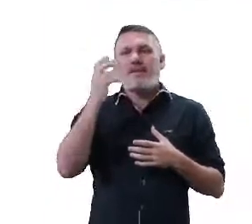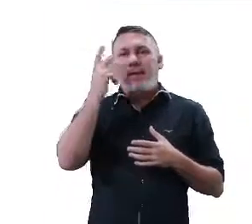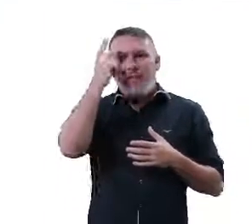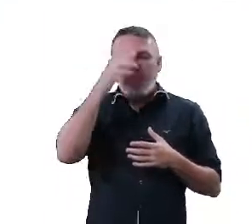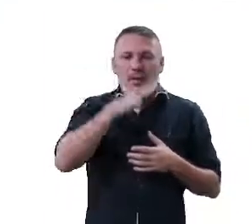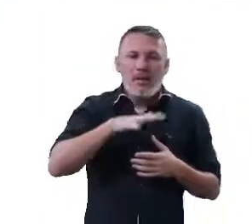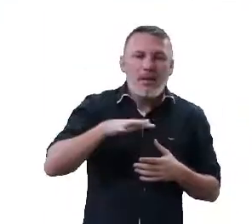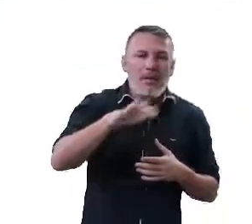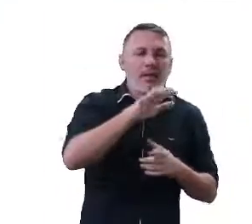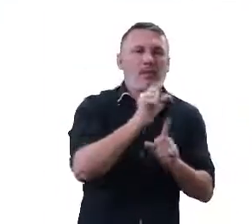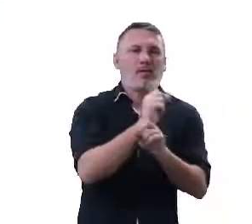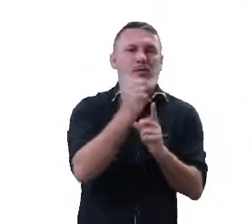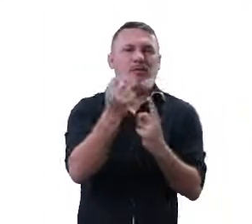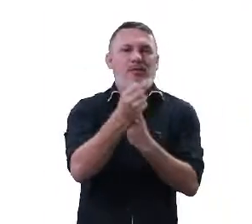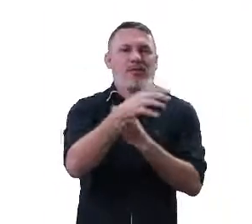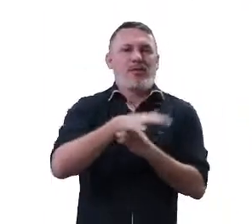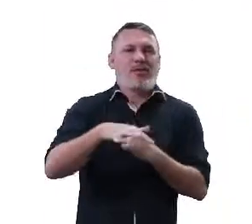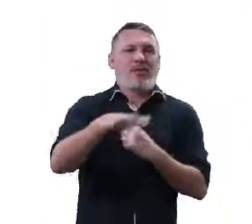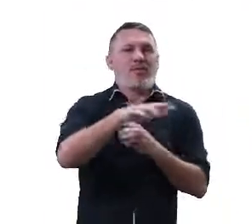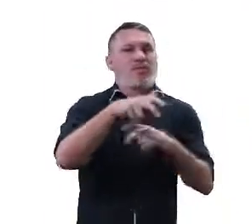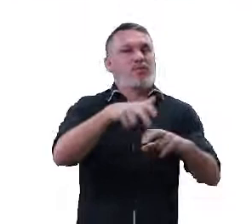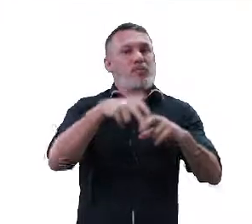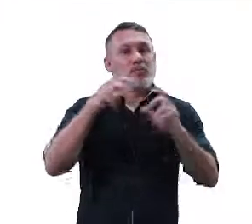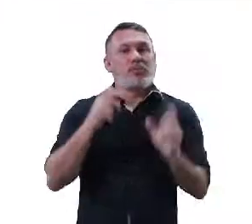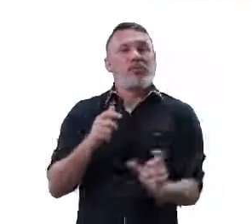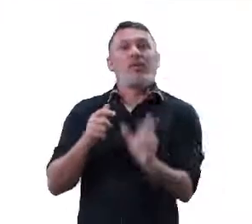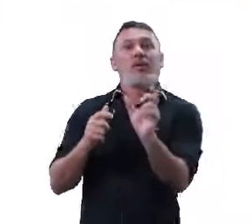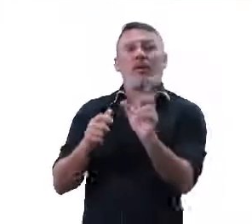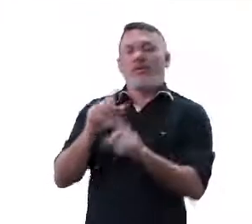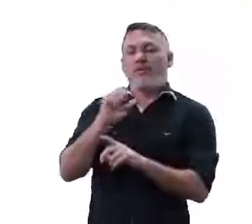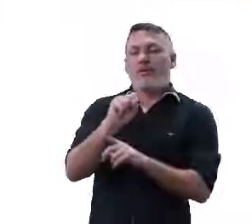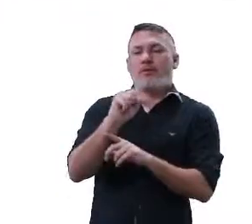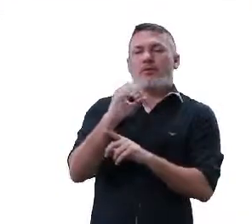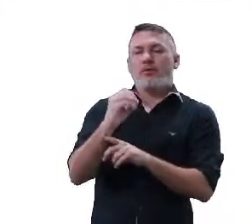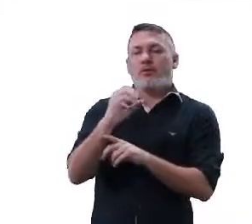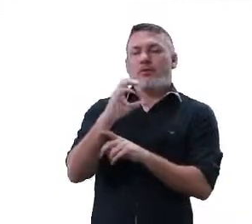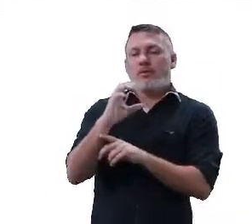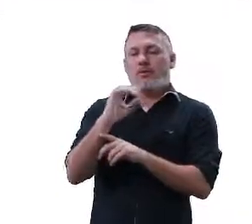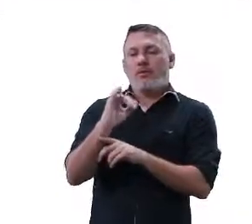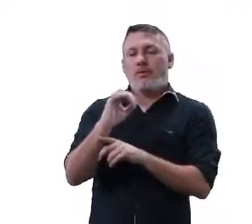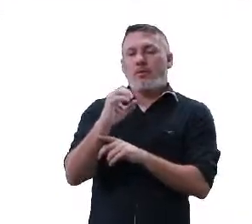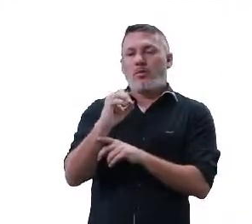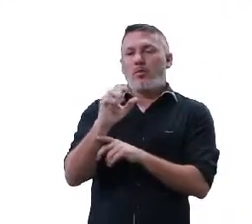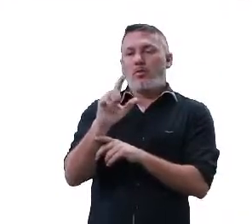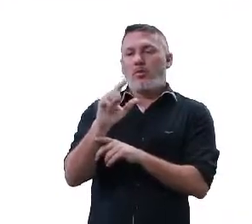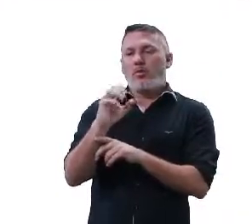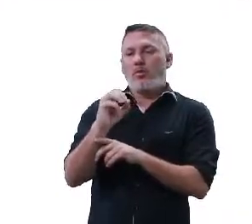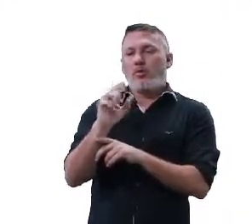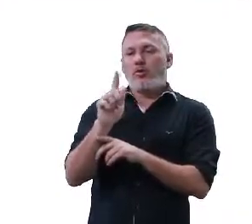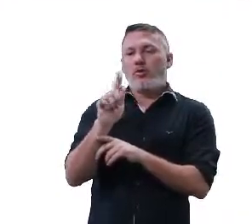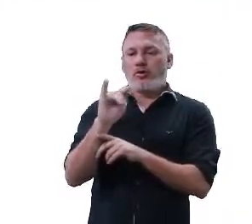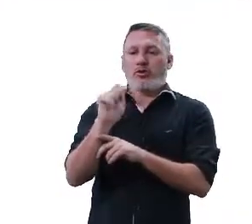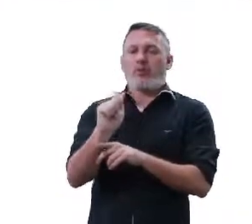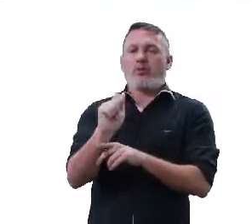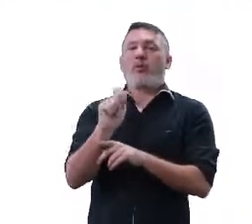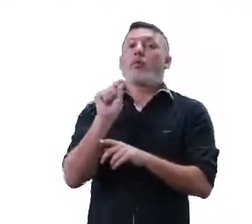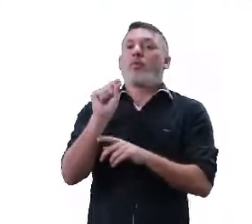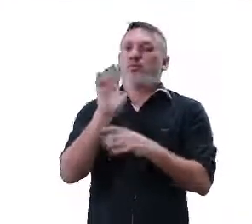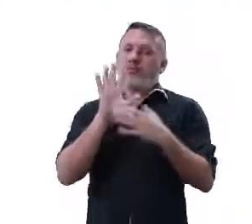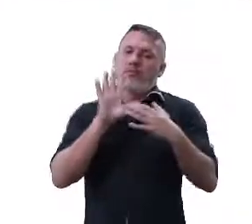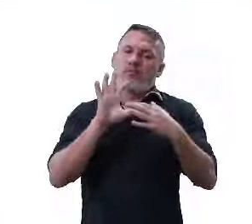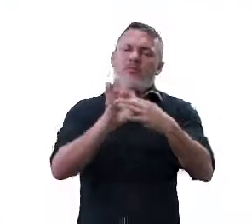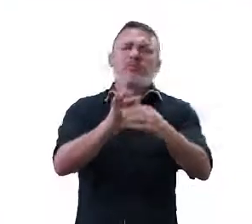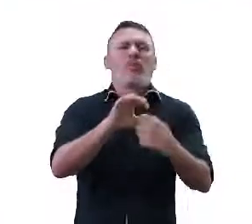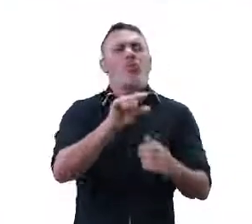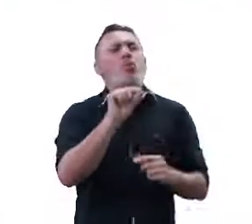Então, daí a definição do termo, né? A ideia de sociologia pensando o que é a sociedade. Mas